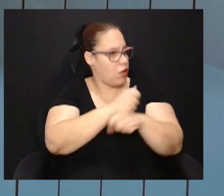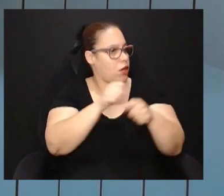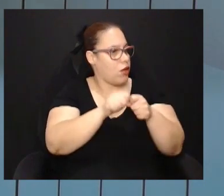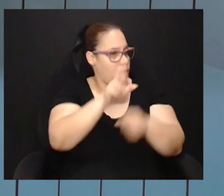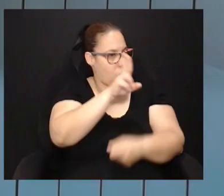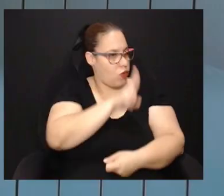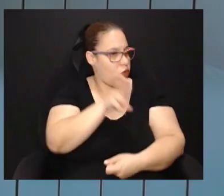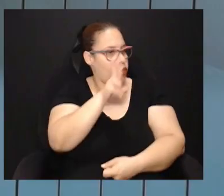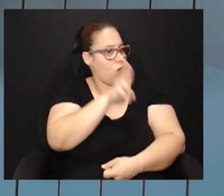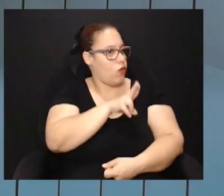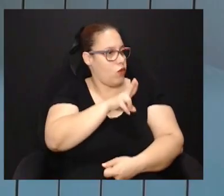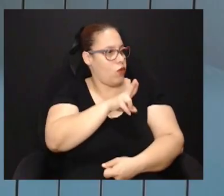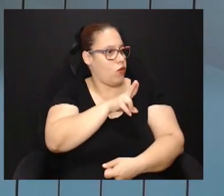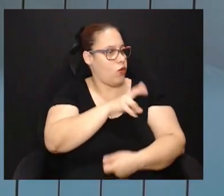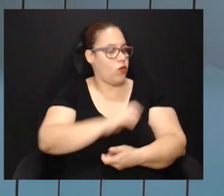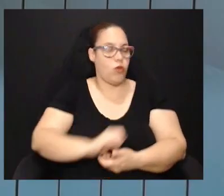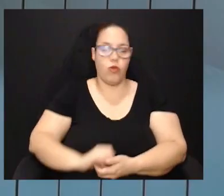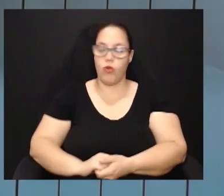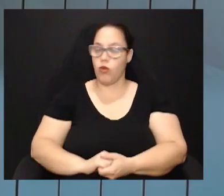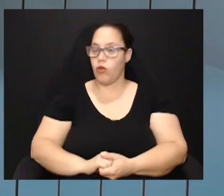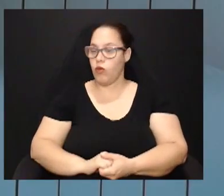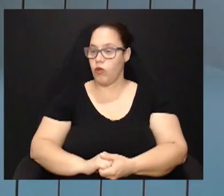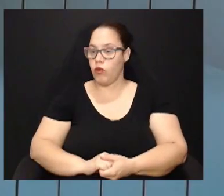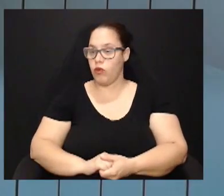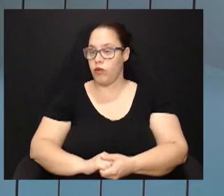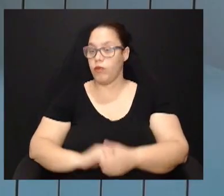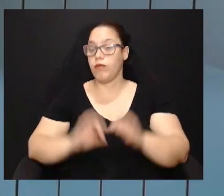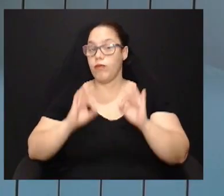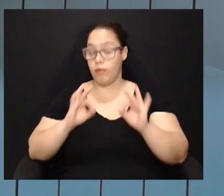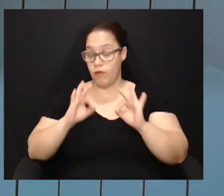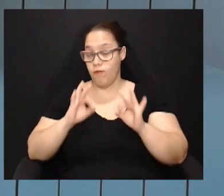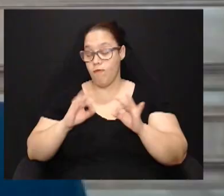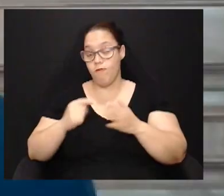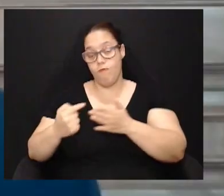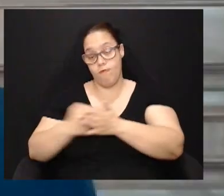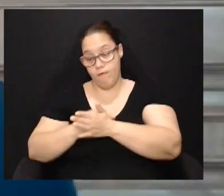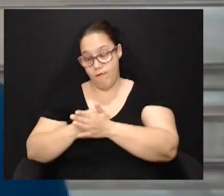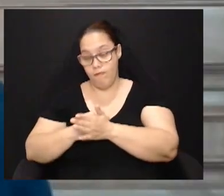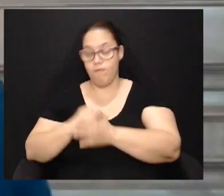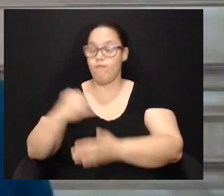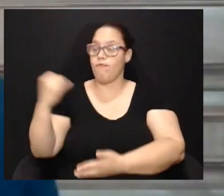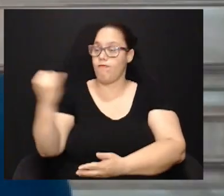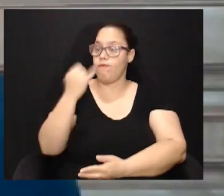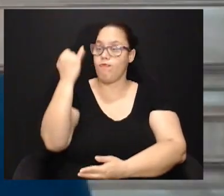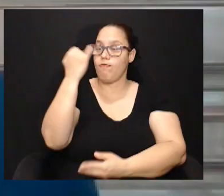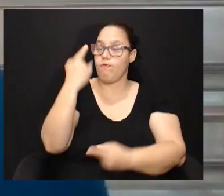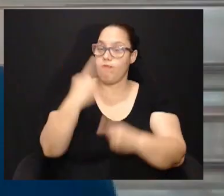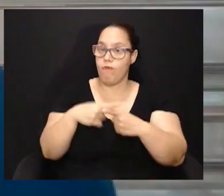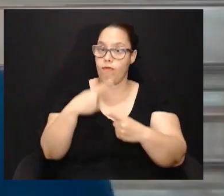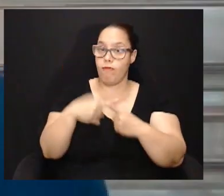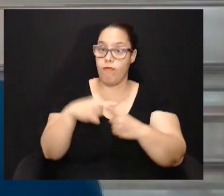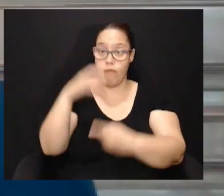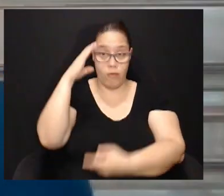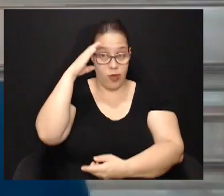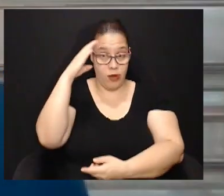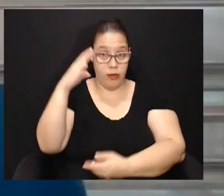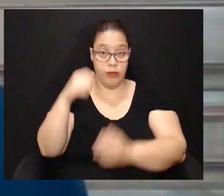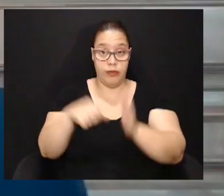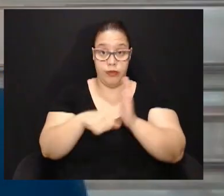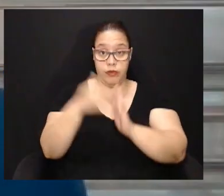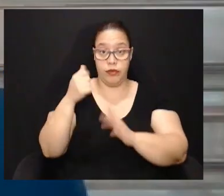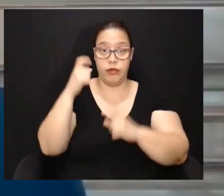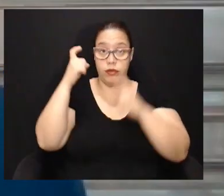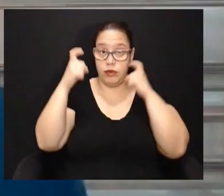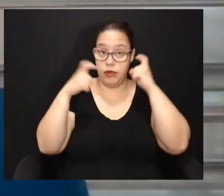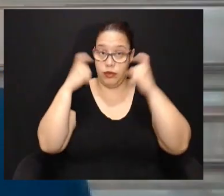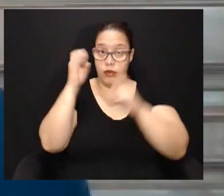o profissional que faz ali o manuseio desse produto? Perfeito, Cassiane. Essa pergunta também é super importante, porque